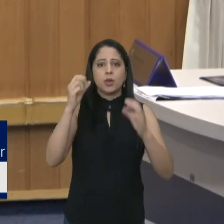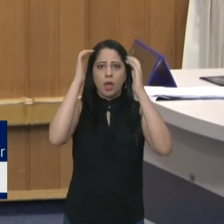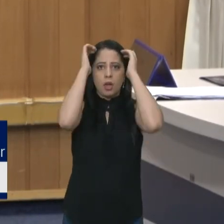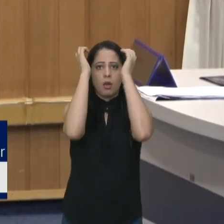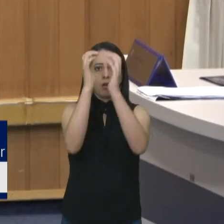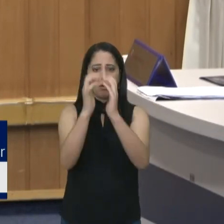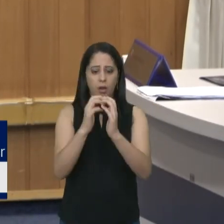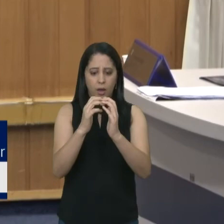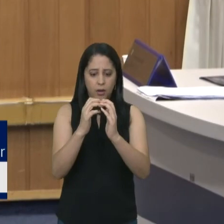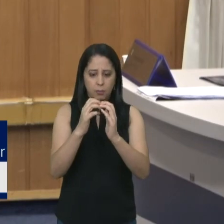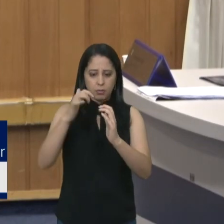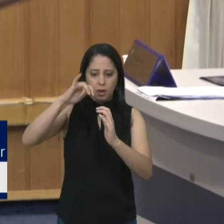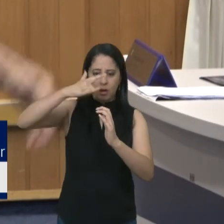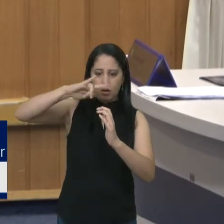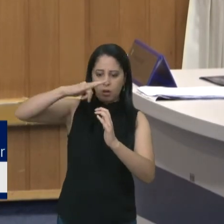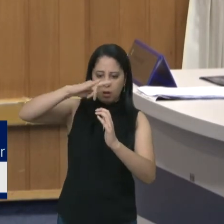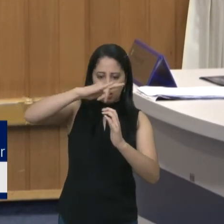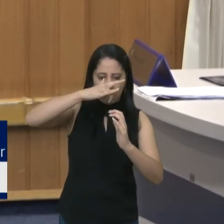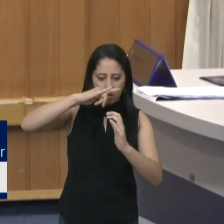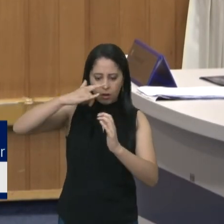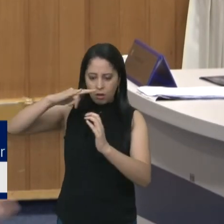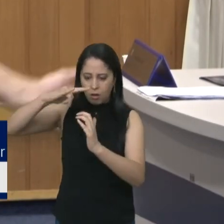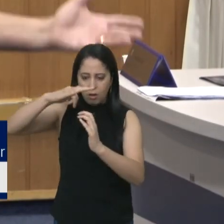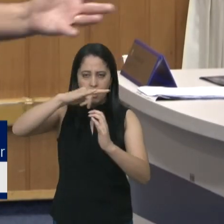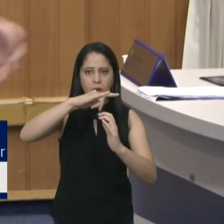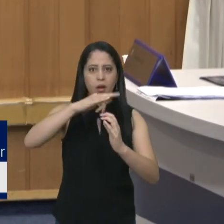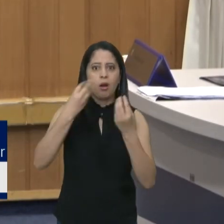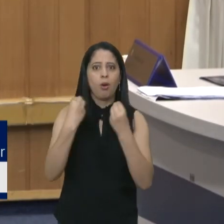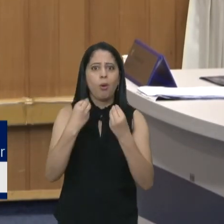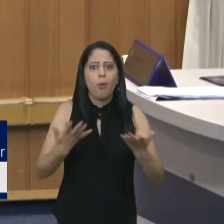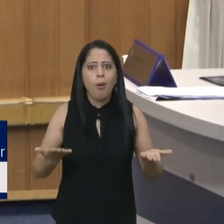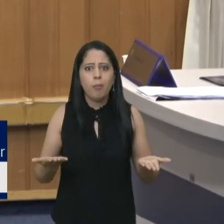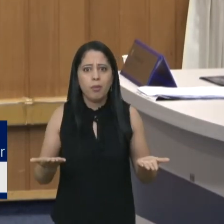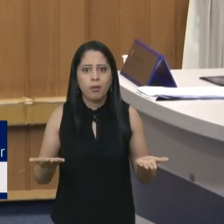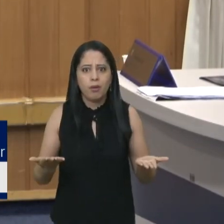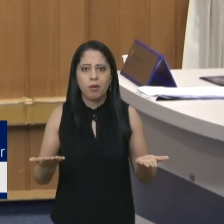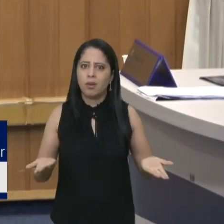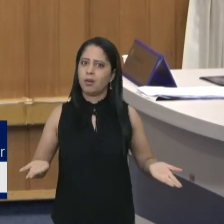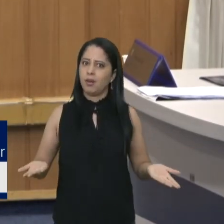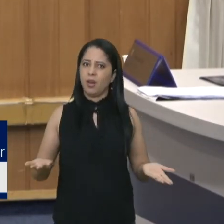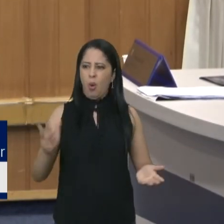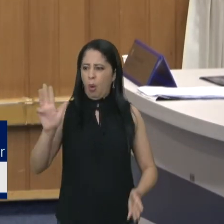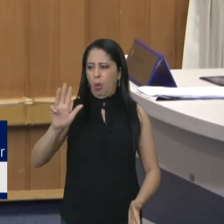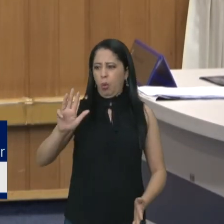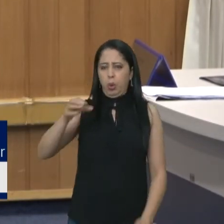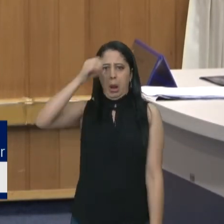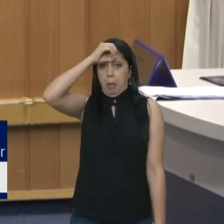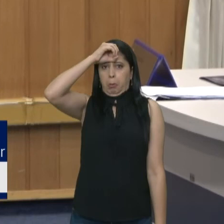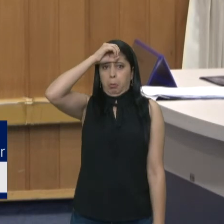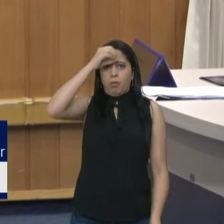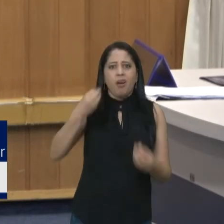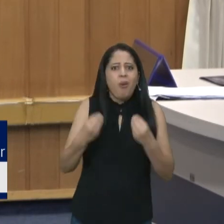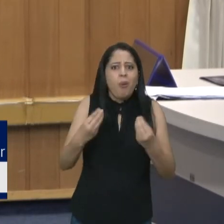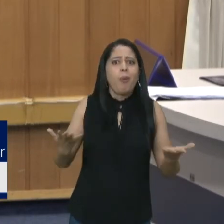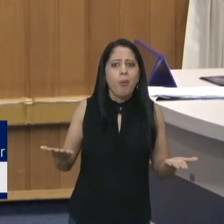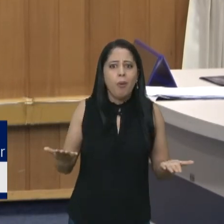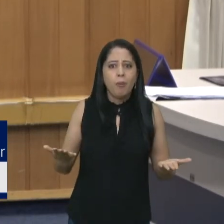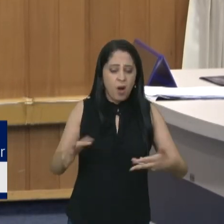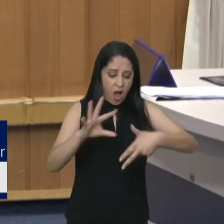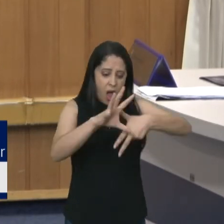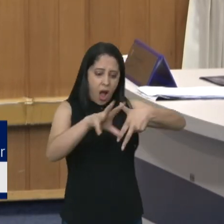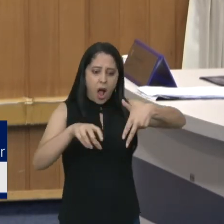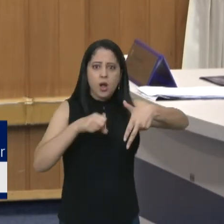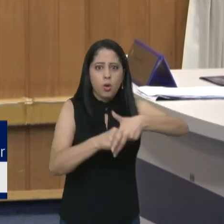E as pessoas acham que o Lula é inocente. Como é que pode um negócio desse? Eu acho que a corrupção, ela mata